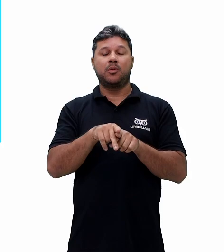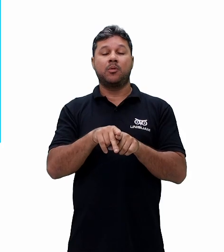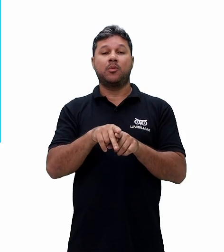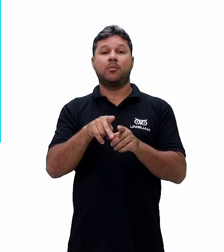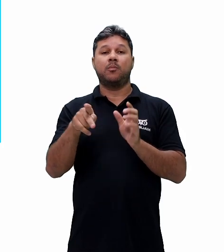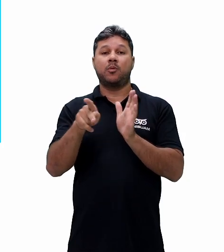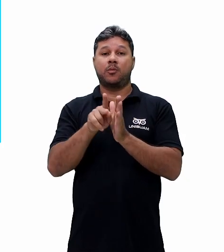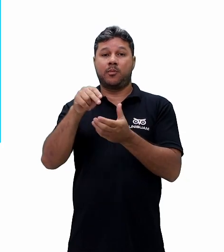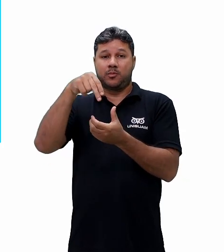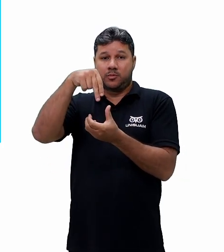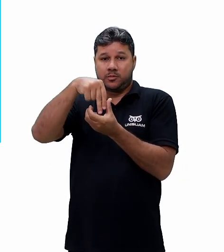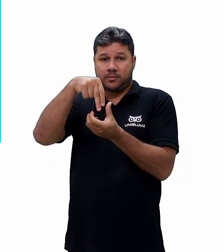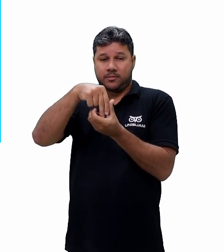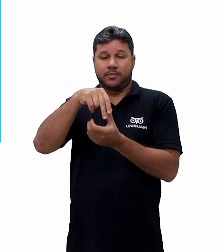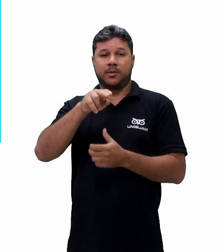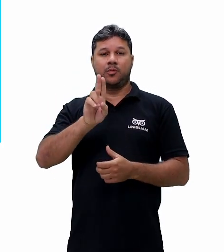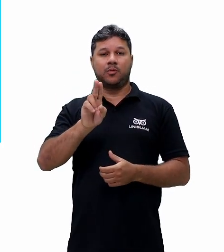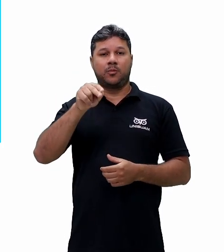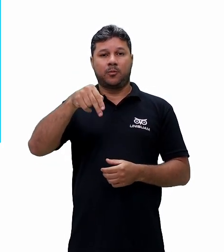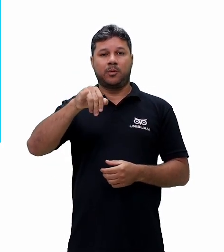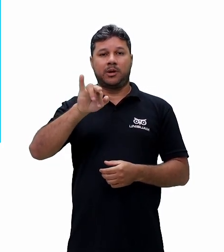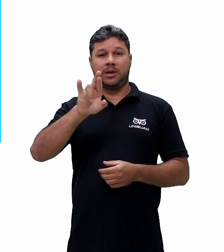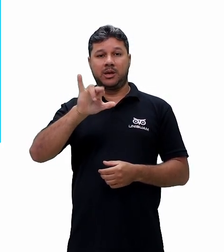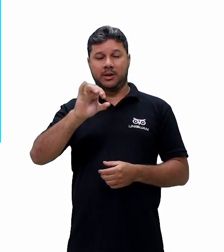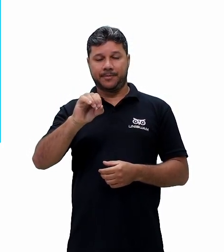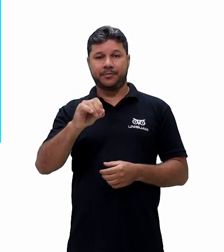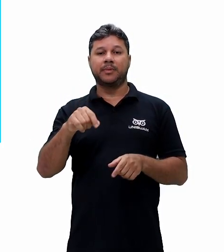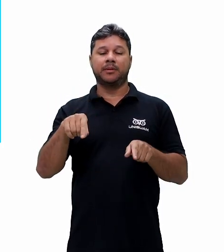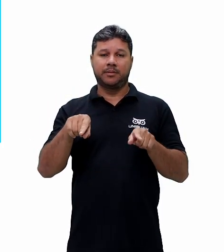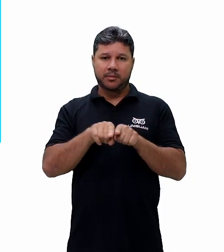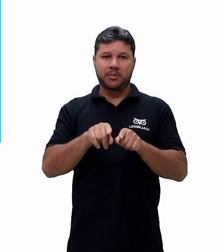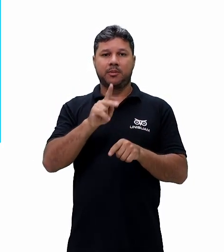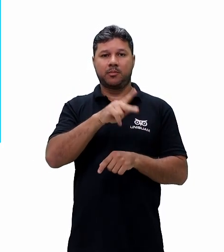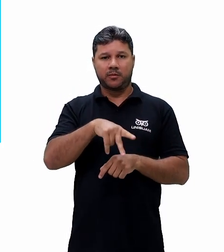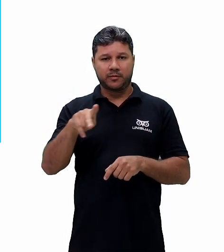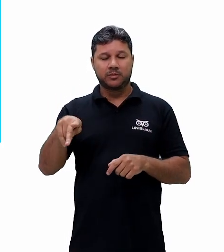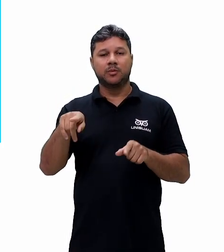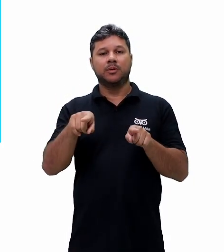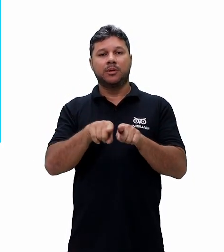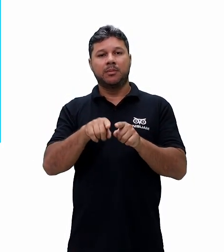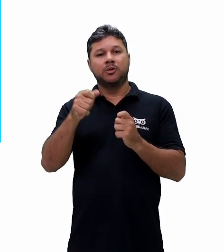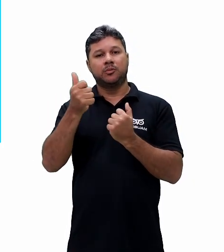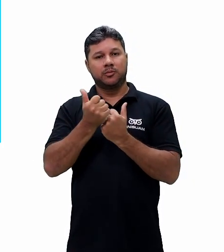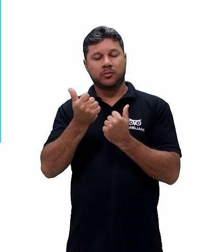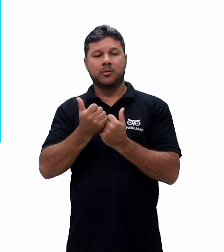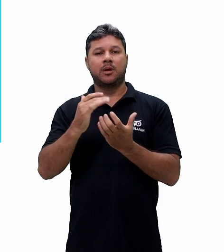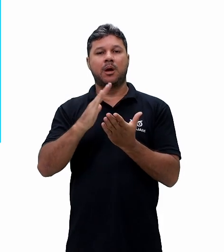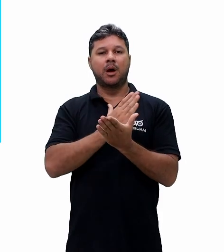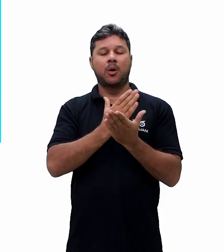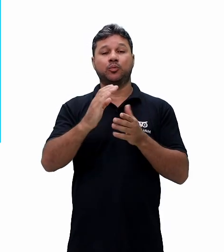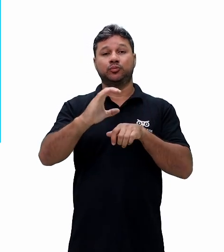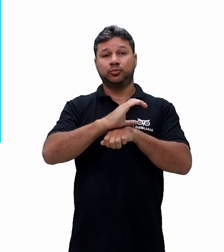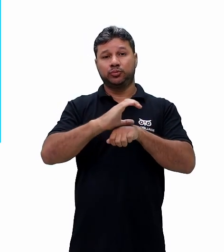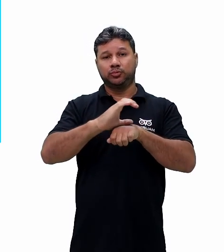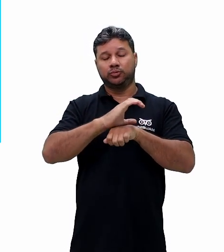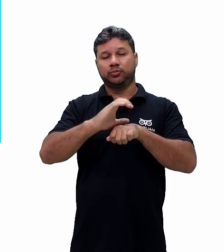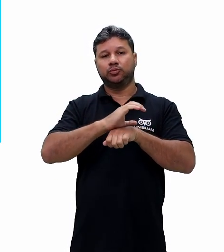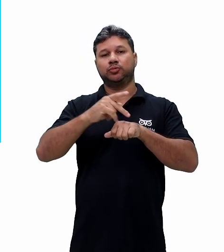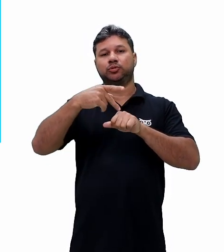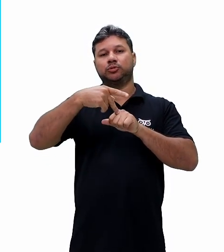de Janeiro, a Unirio. Além disso, eu sou docente e tutor em alguns cursos